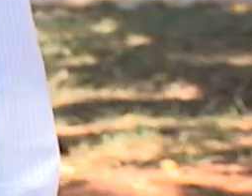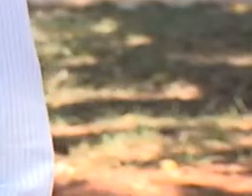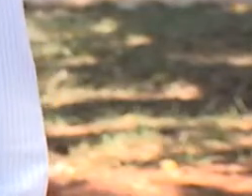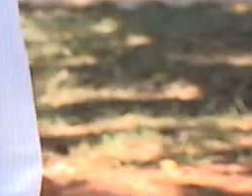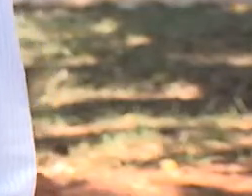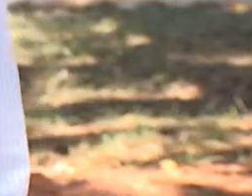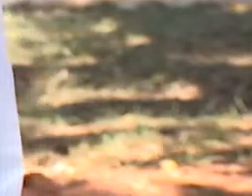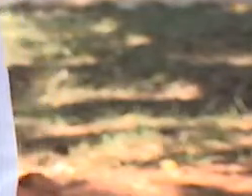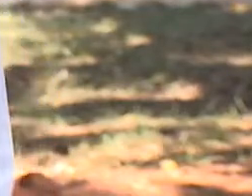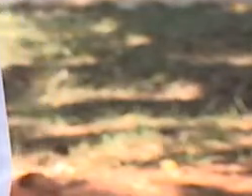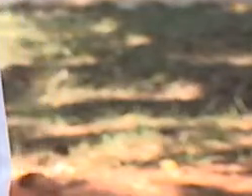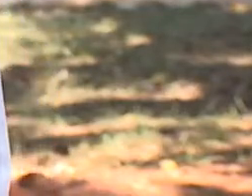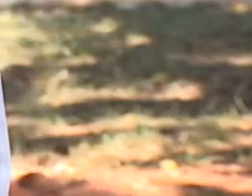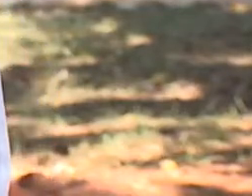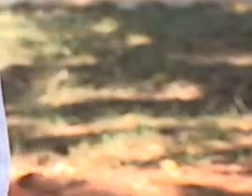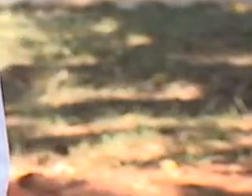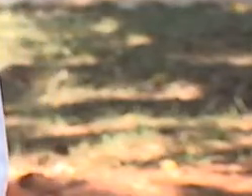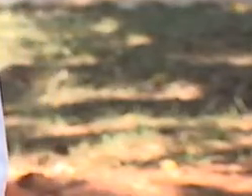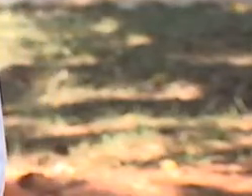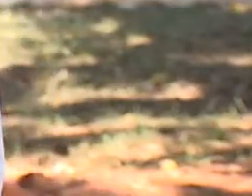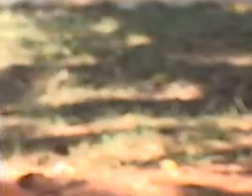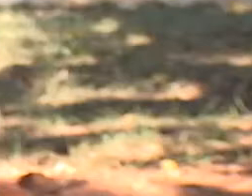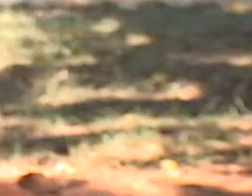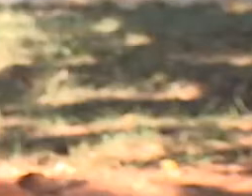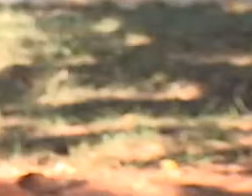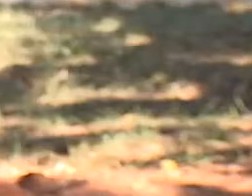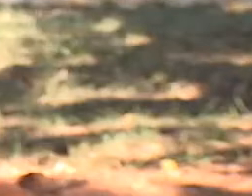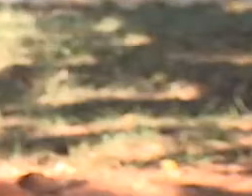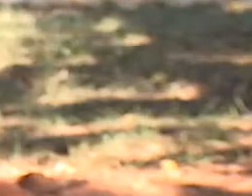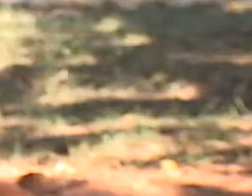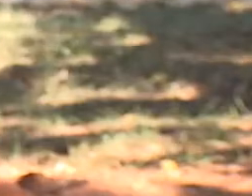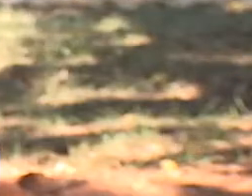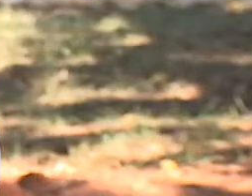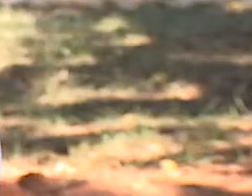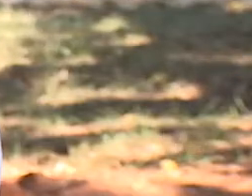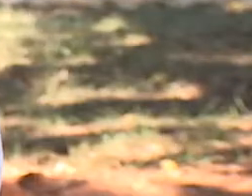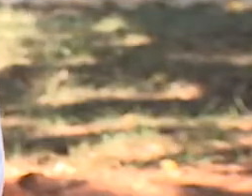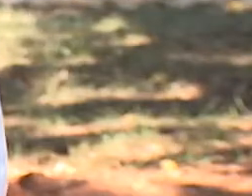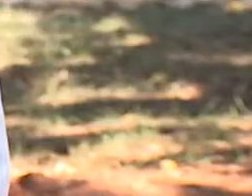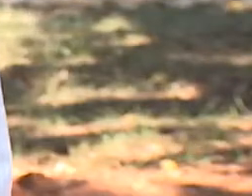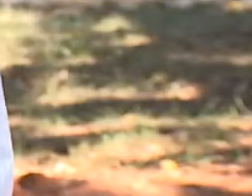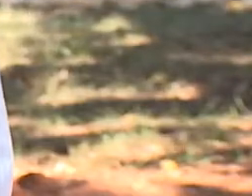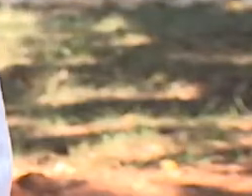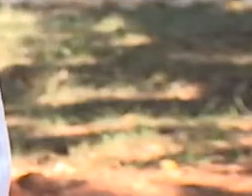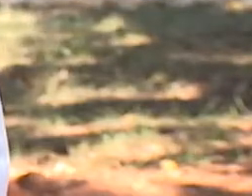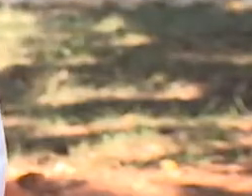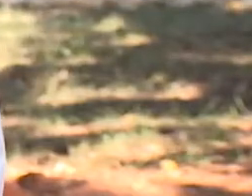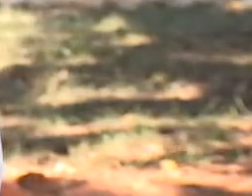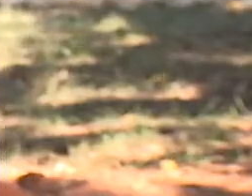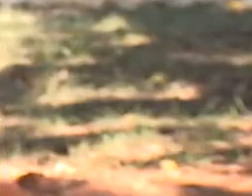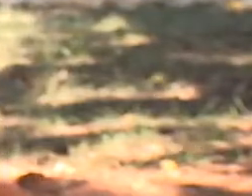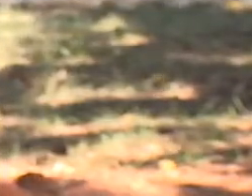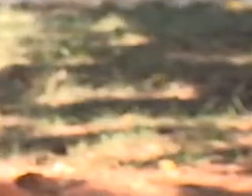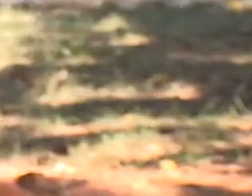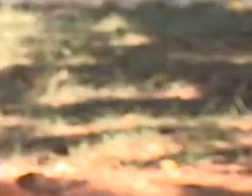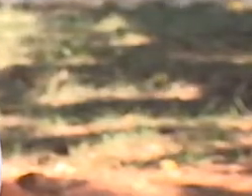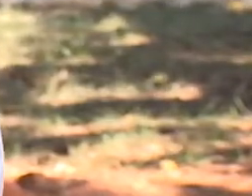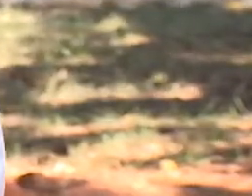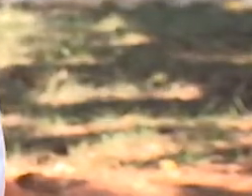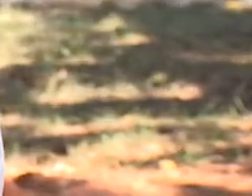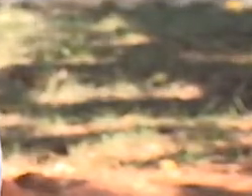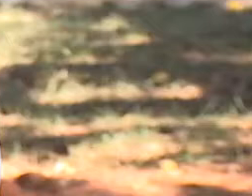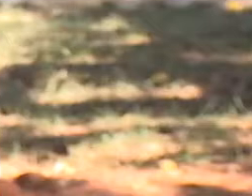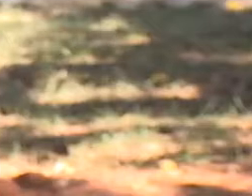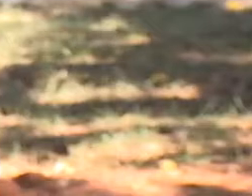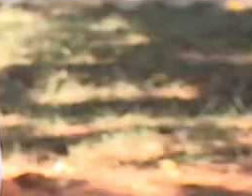logosofia. Explica direitinho para a gente, se pudesse dar uma definição para o pessoal entender em casa. Uma definição que eu gosto muito de logosofia é